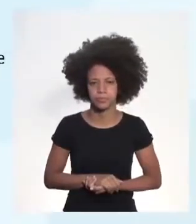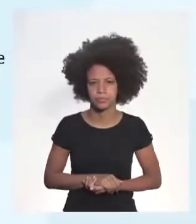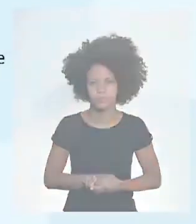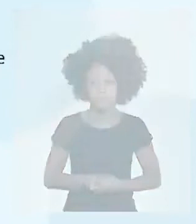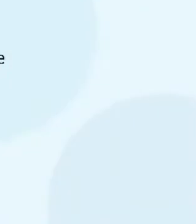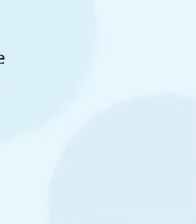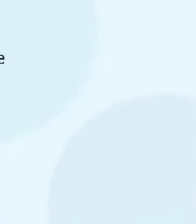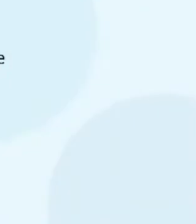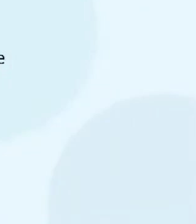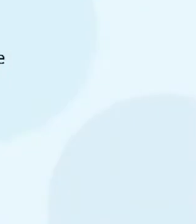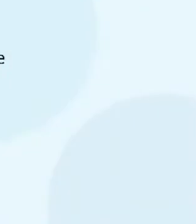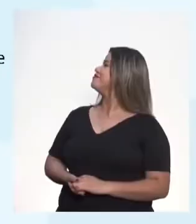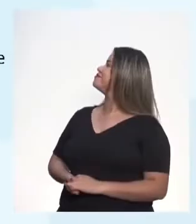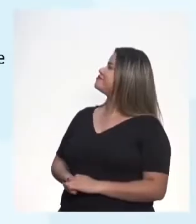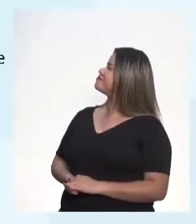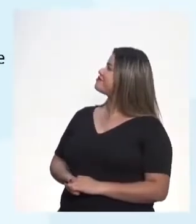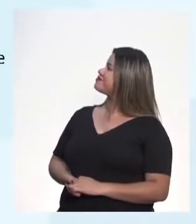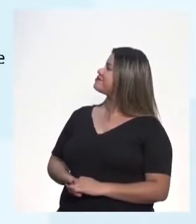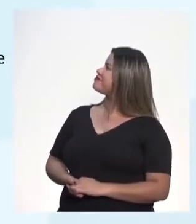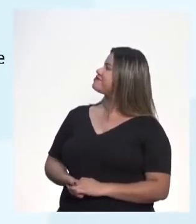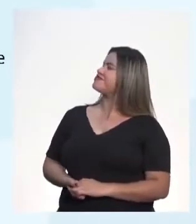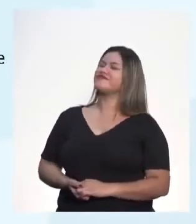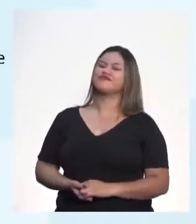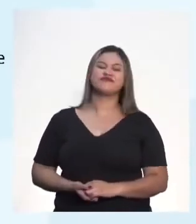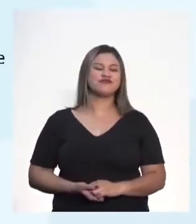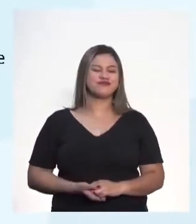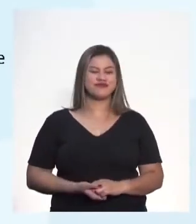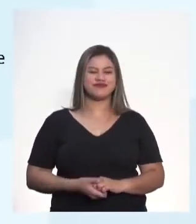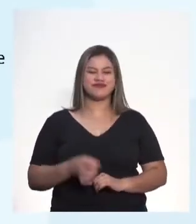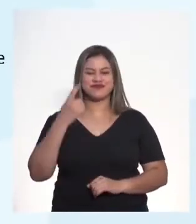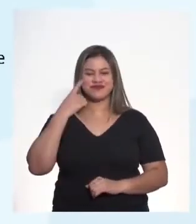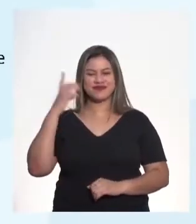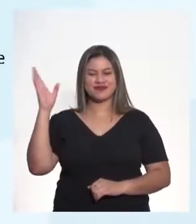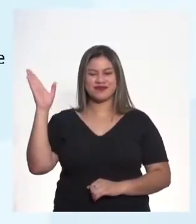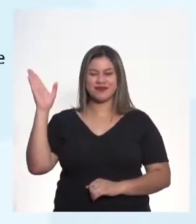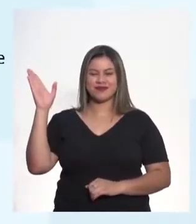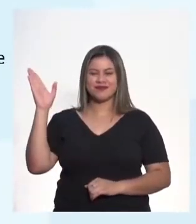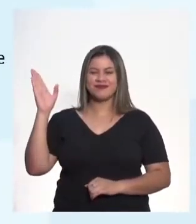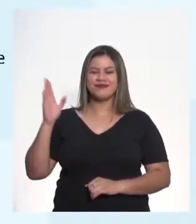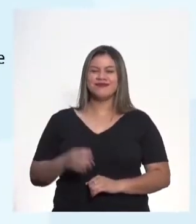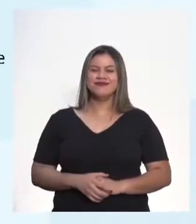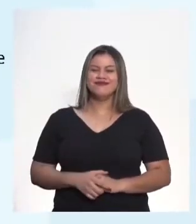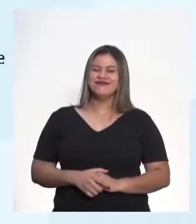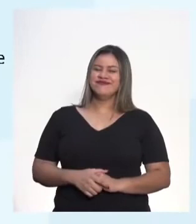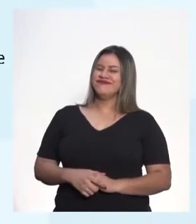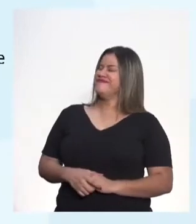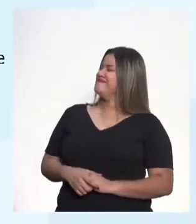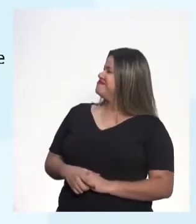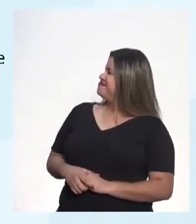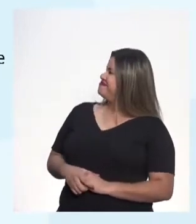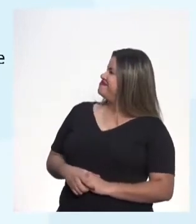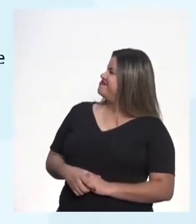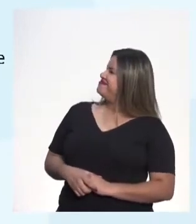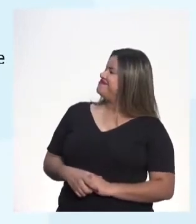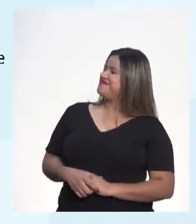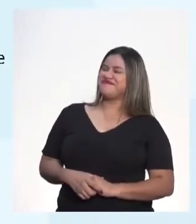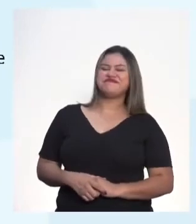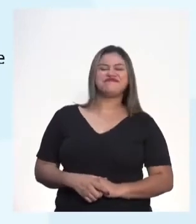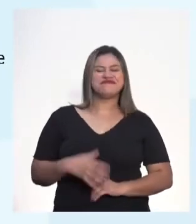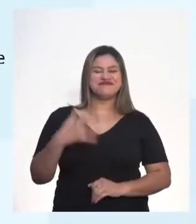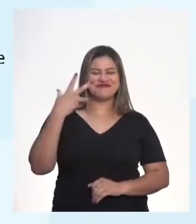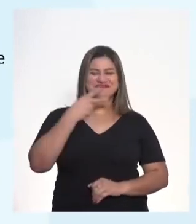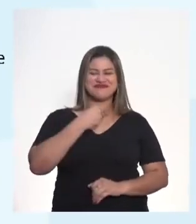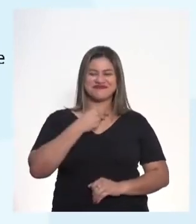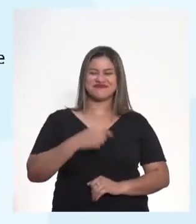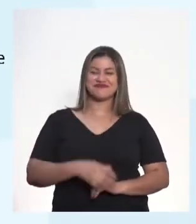e olha lá subindo aí ó eu chamei Olha que bonitinho adoro esse somos aí né Muito bom